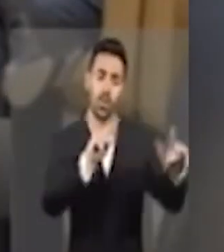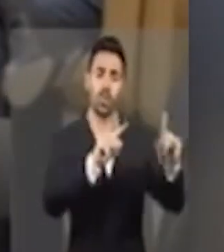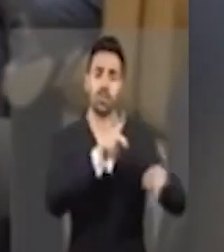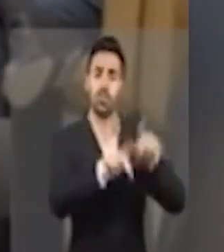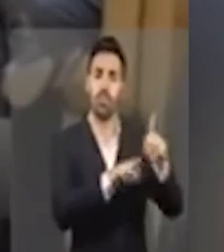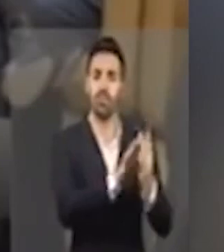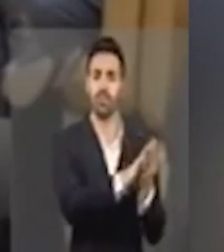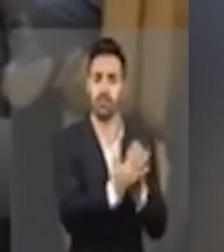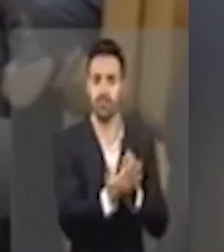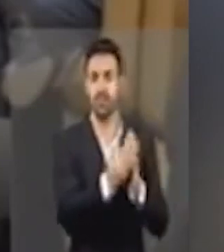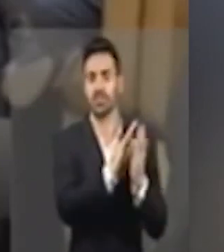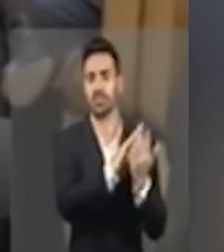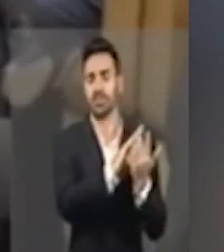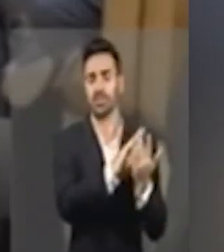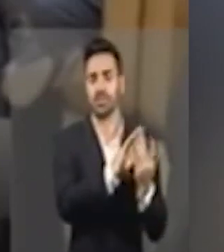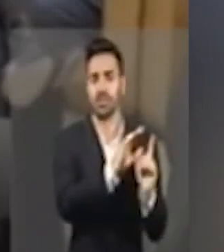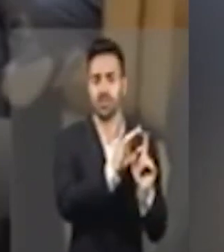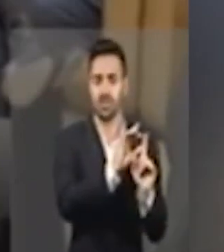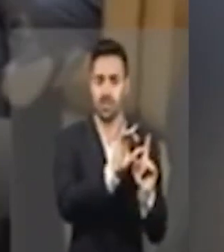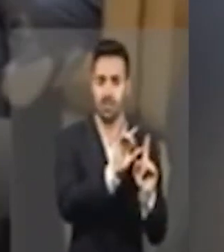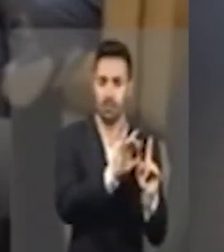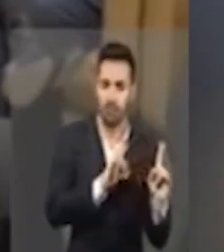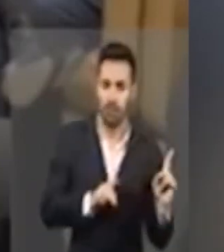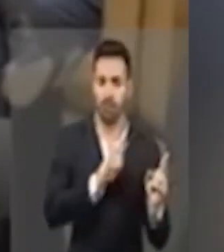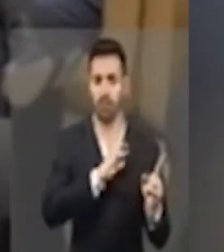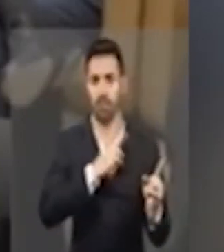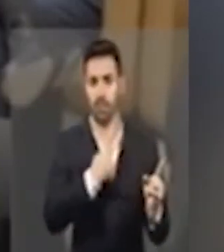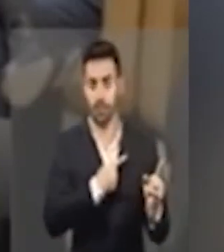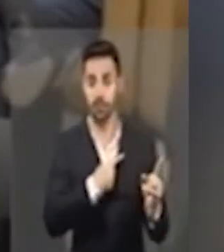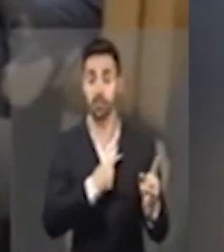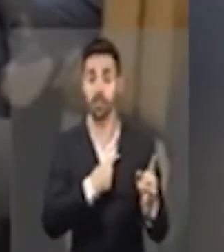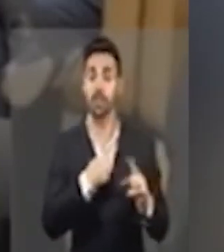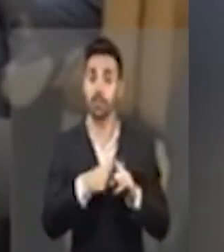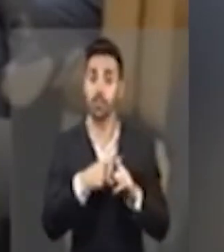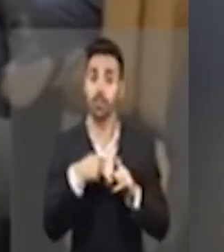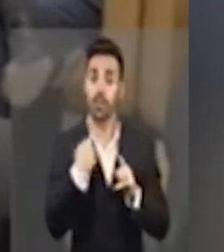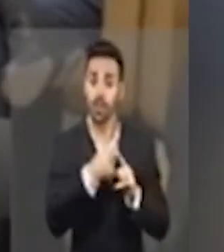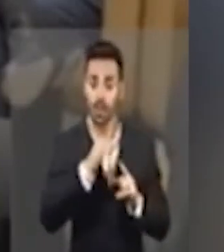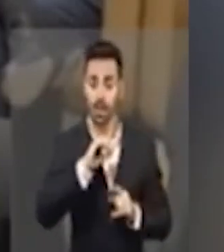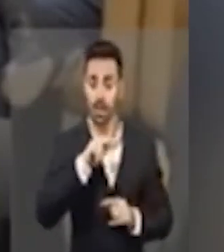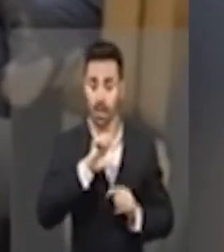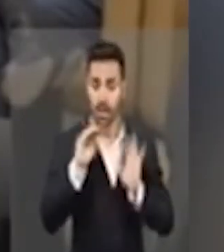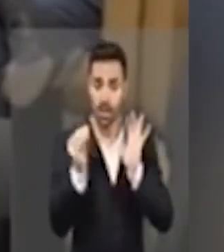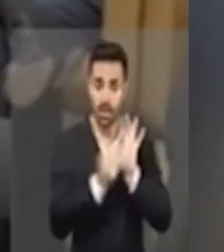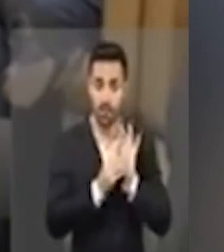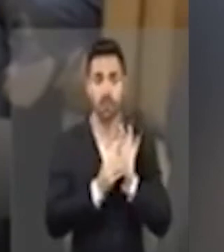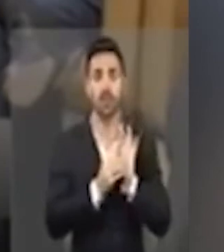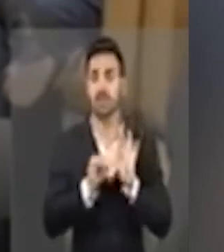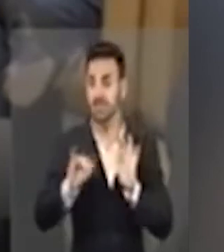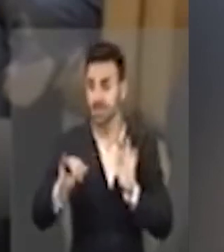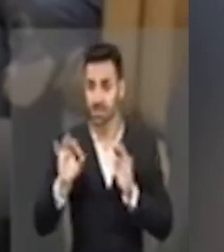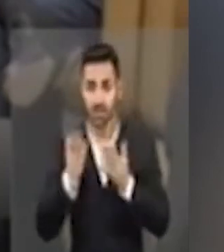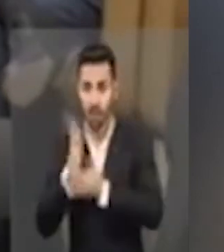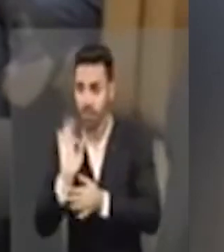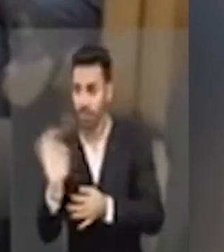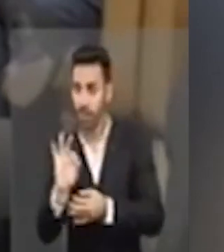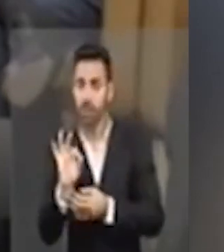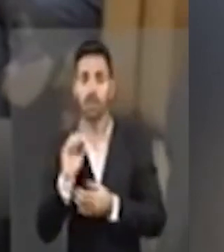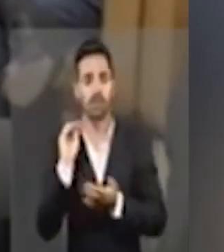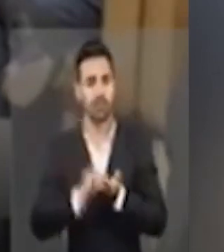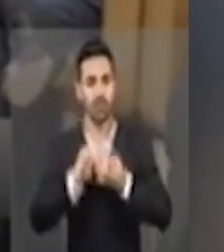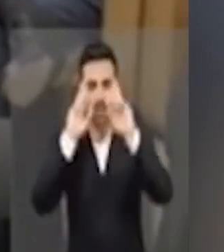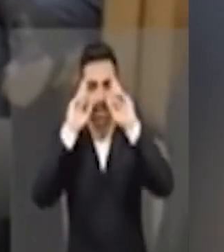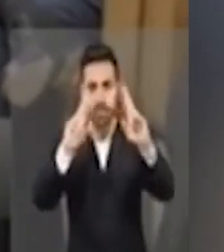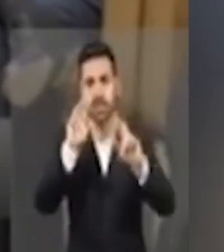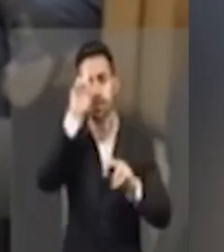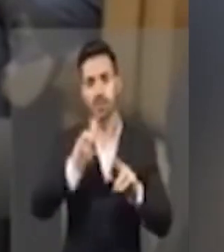vez que a negativa de criminalizar a homofobia transfobia é um grave atentado aos direitos humanos é